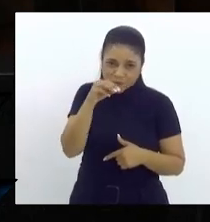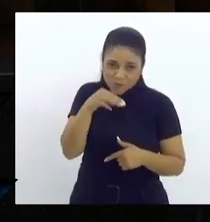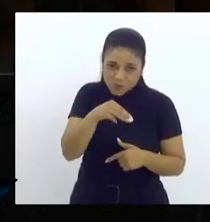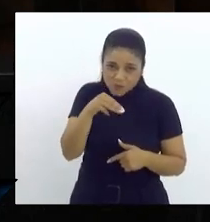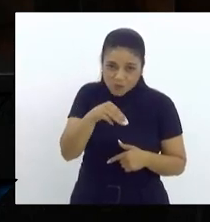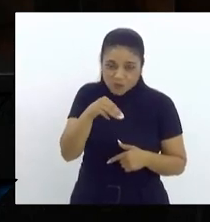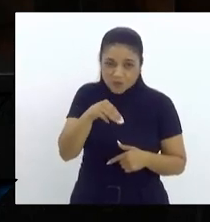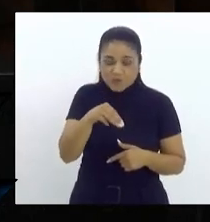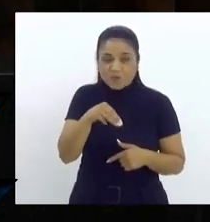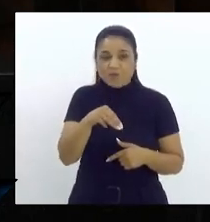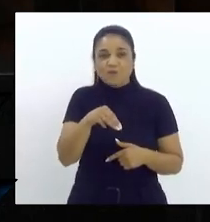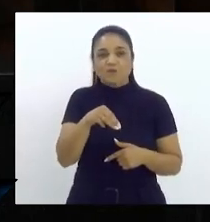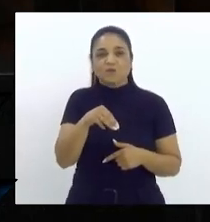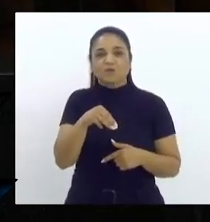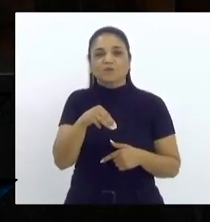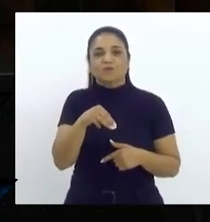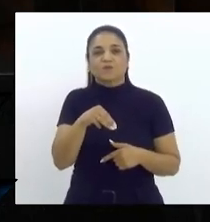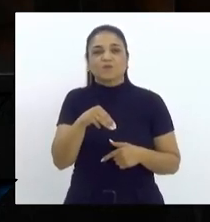que